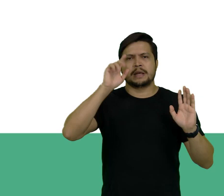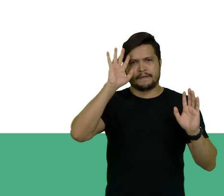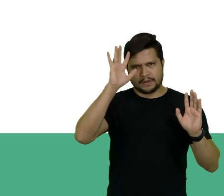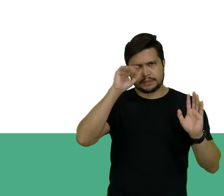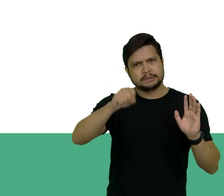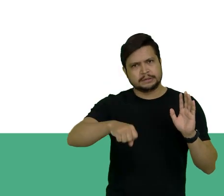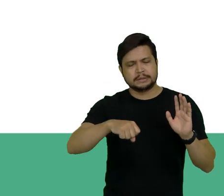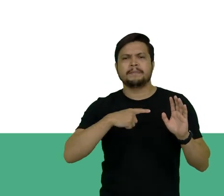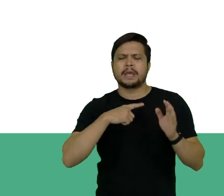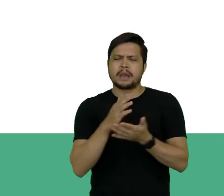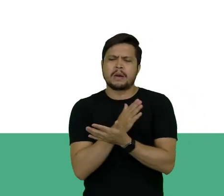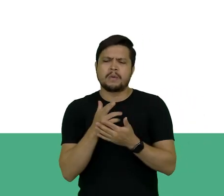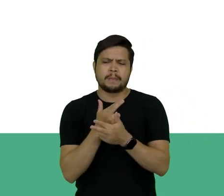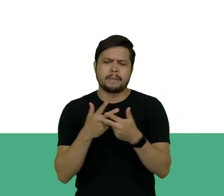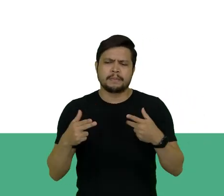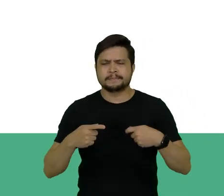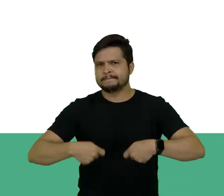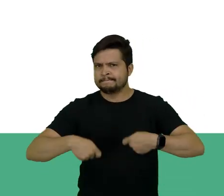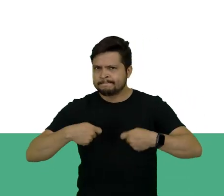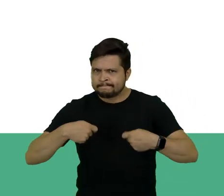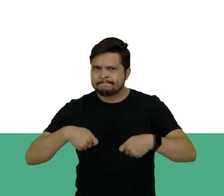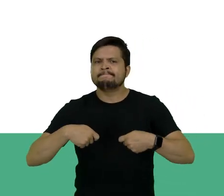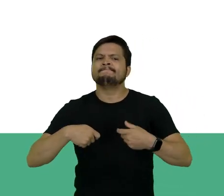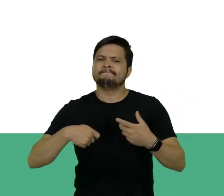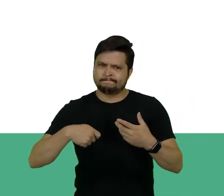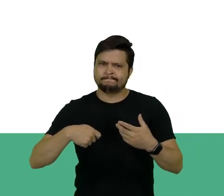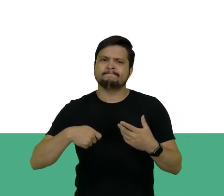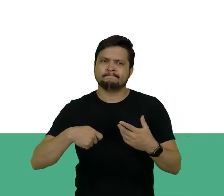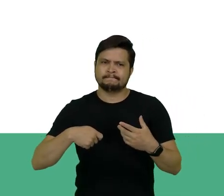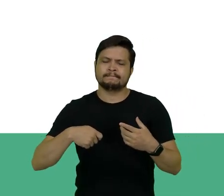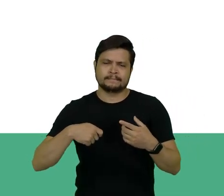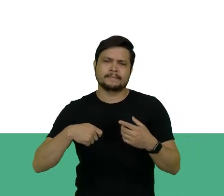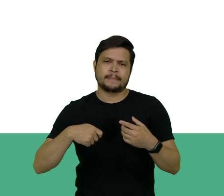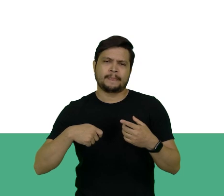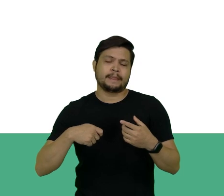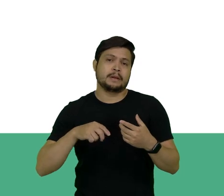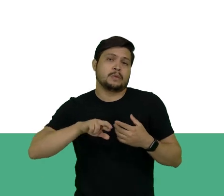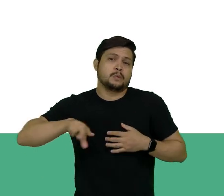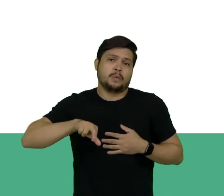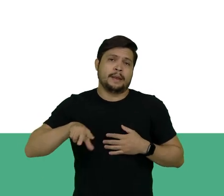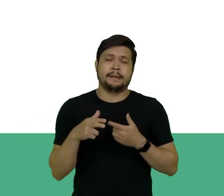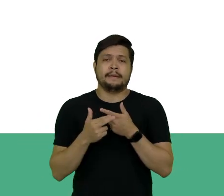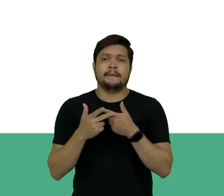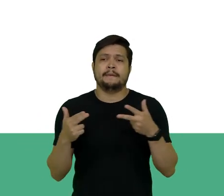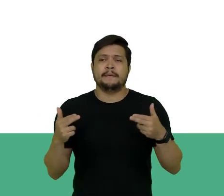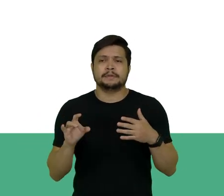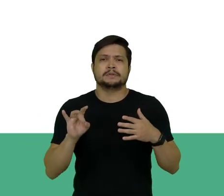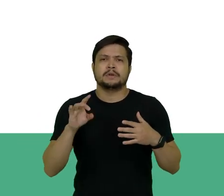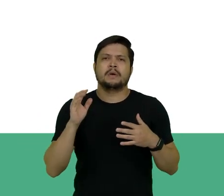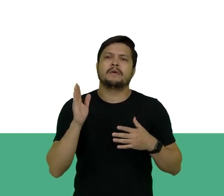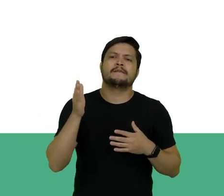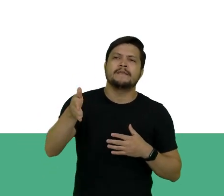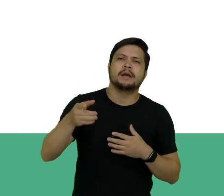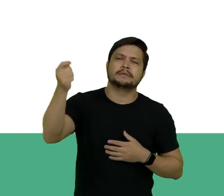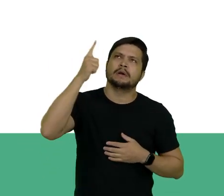eu vou mostrar os chineses aqui. Então, assim, tem algumas coisas que a gente precisa fazer parte, que é do nosso, não é aquela coisa